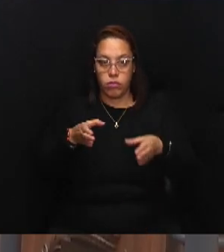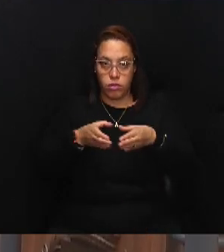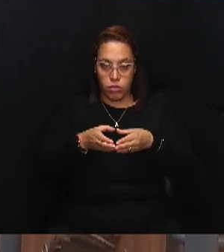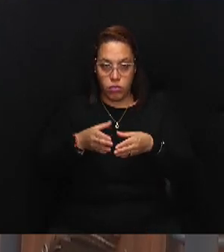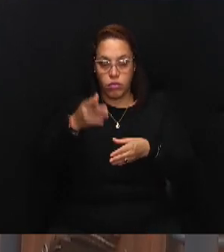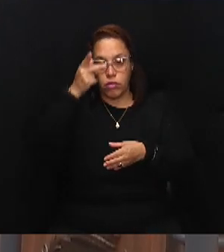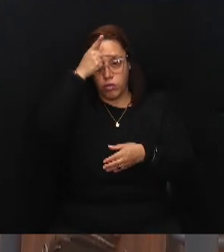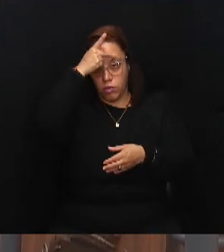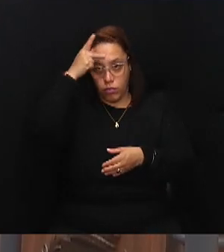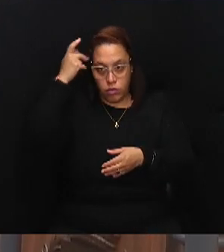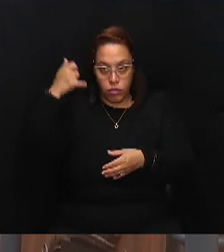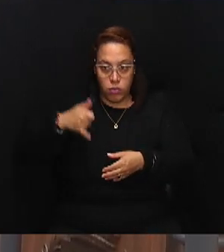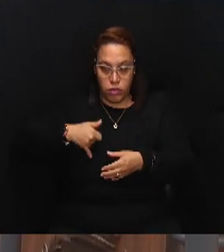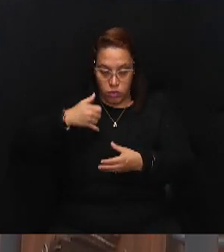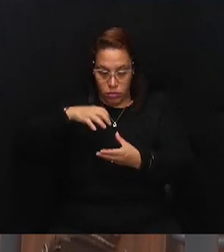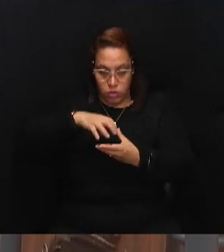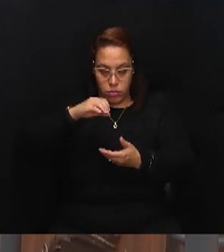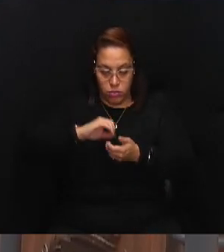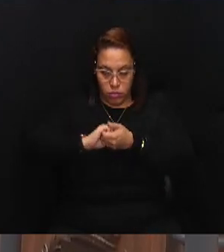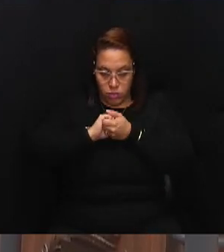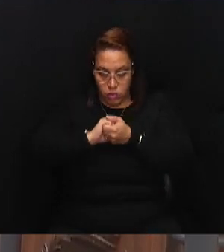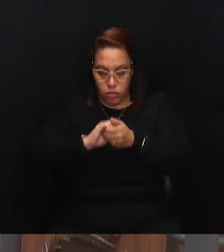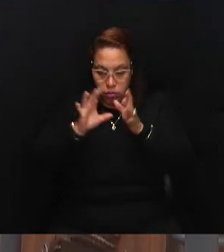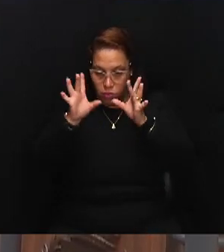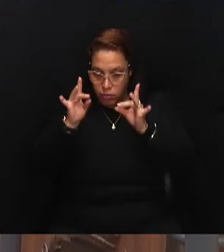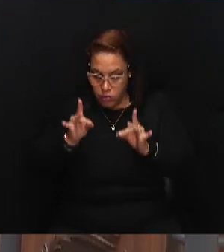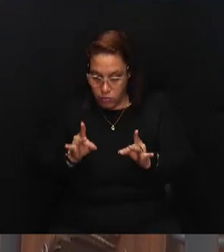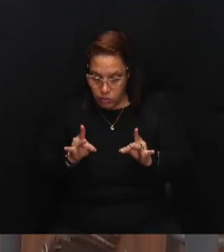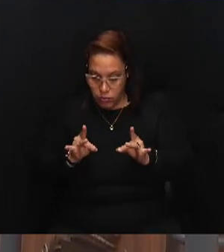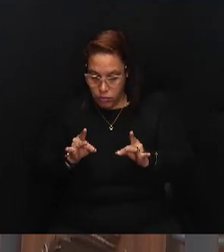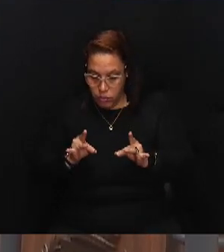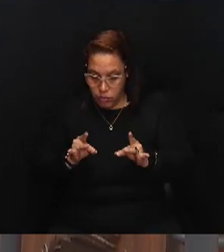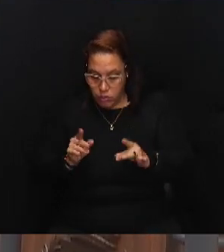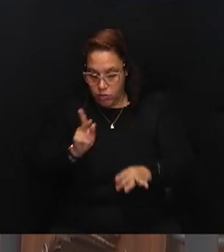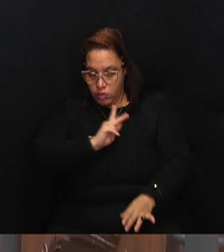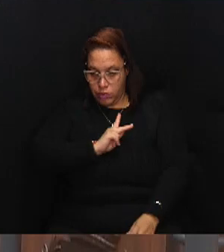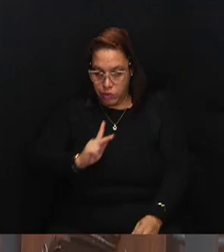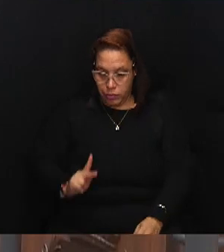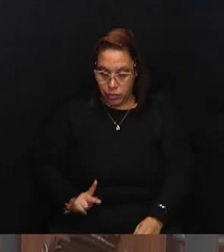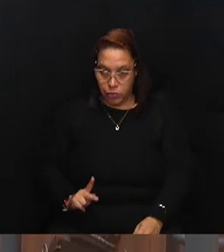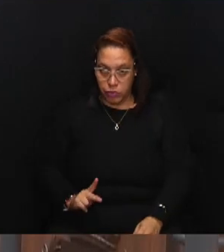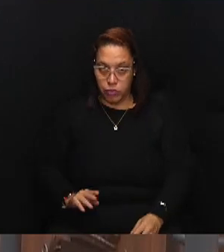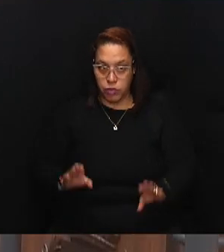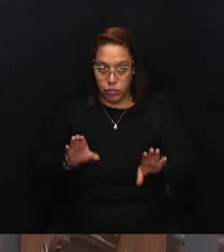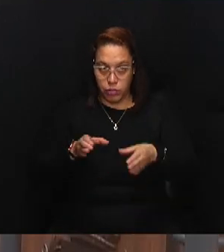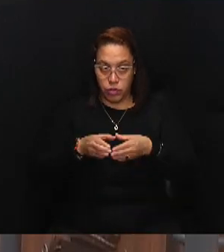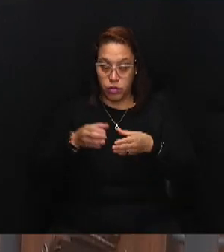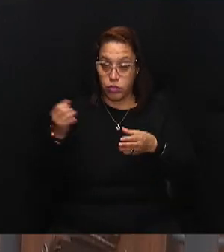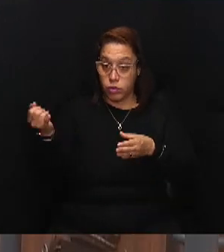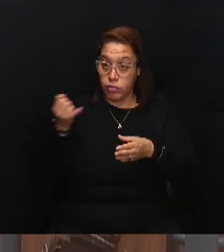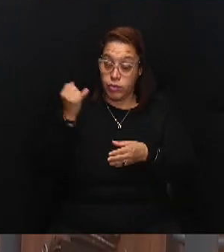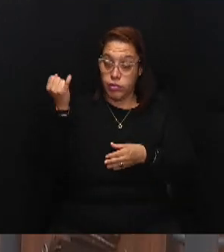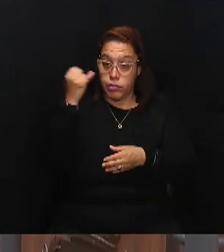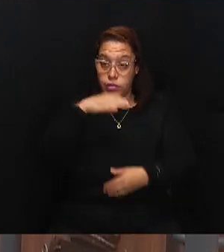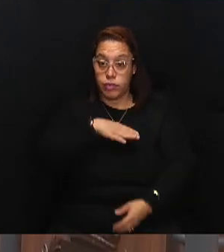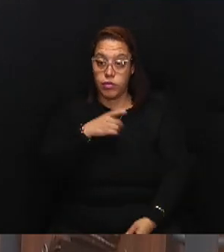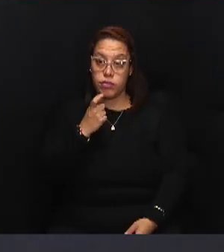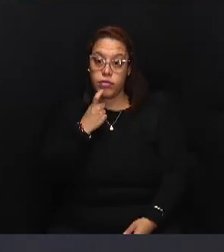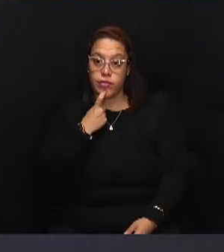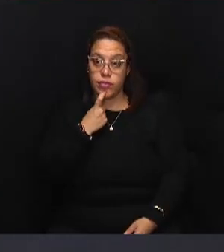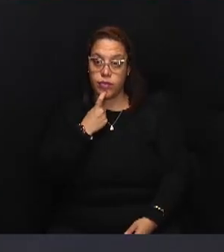Idoso, queria cumprimentar o senhor especialmente pela presidência desta comissão tão importante para a cidade de